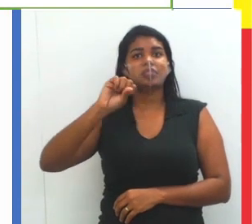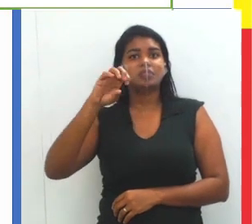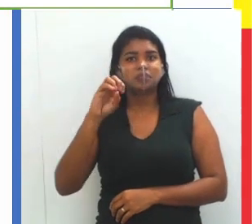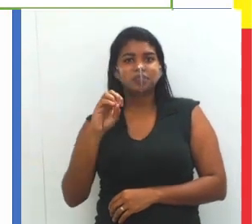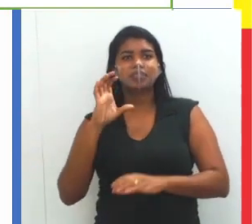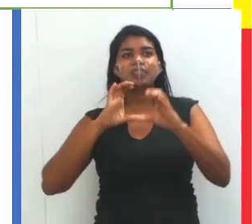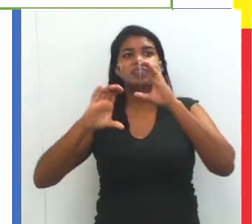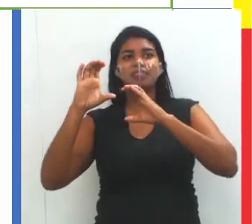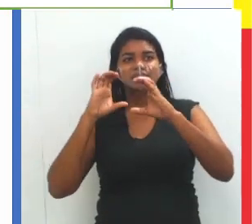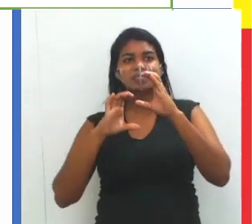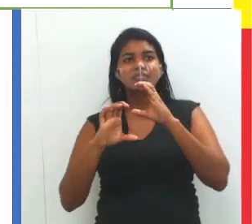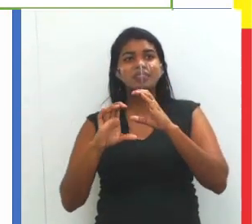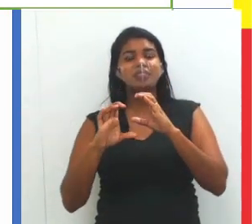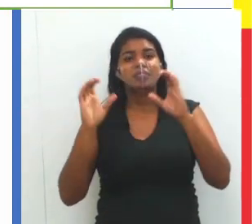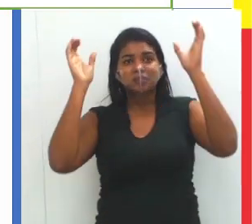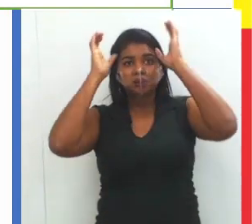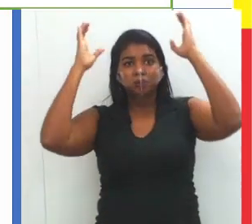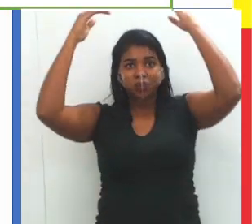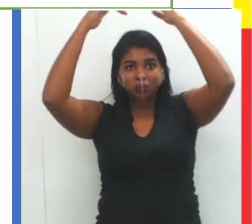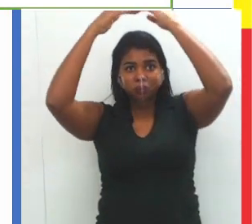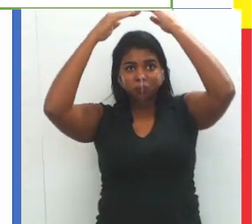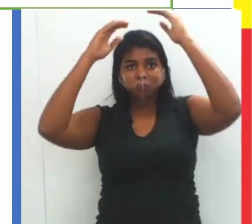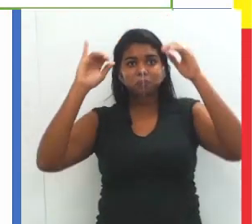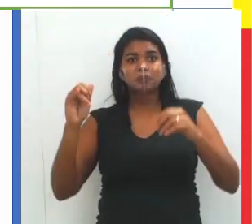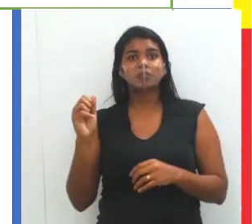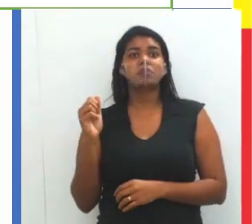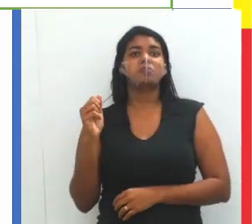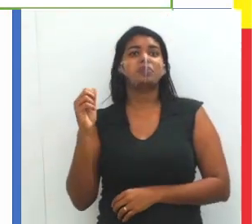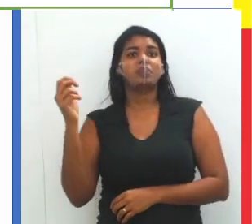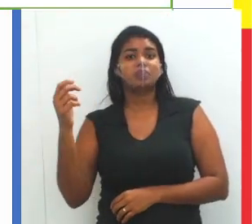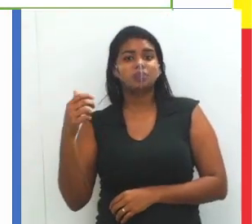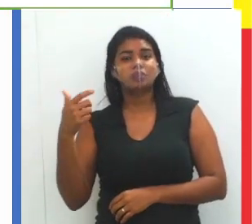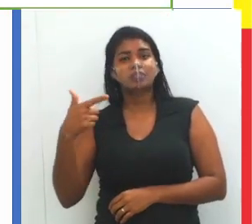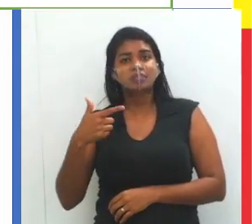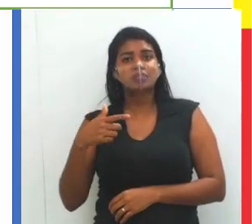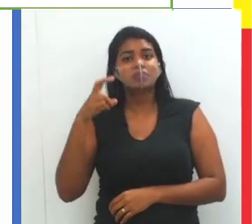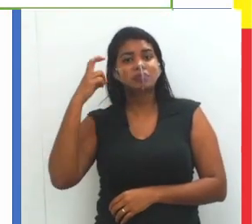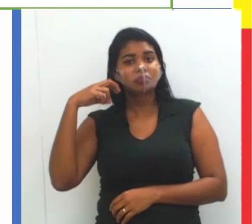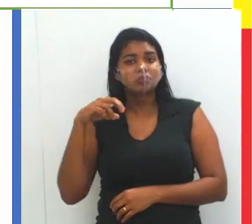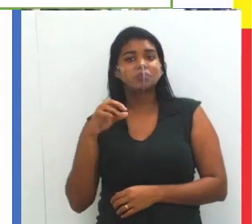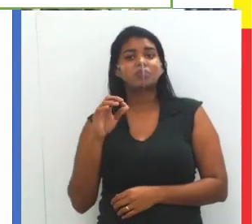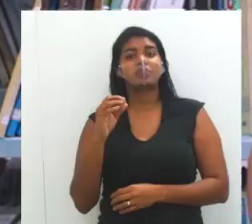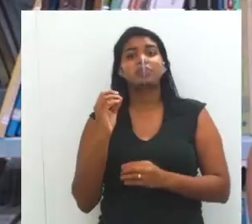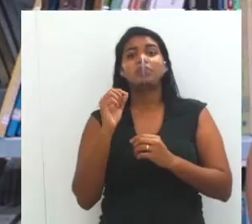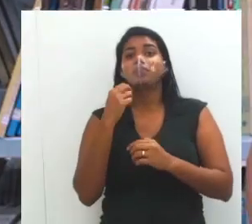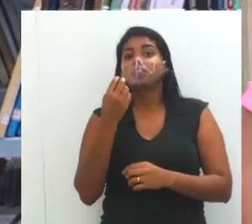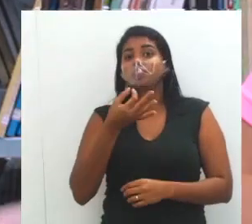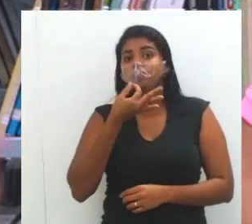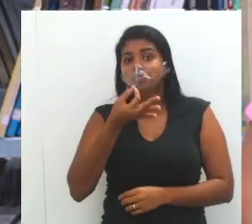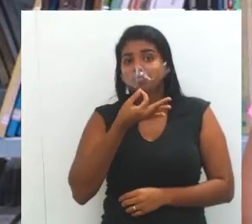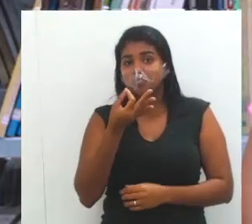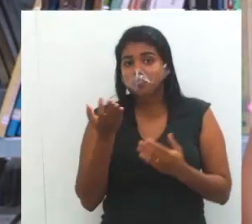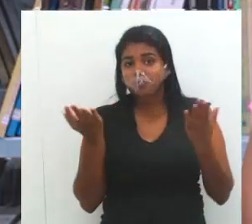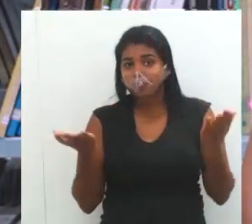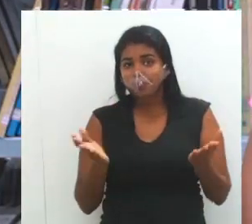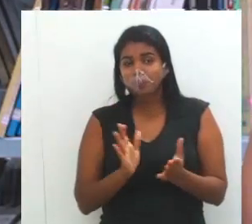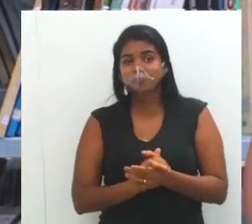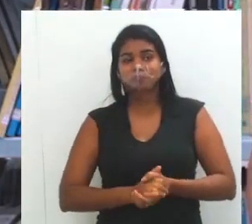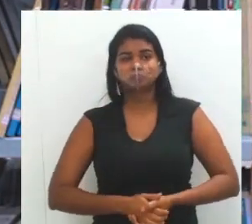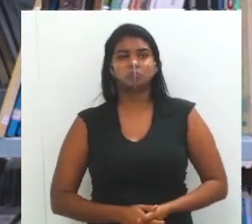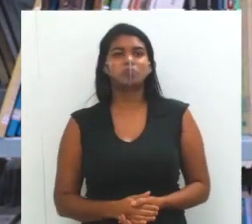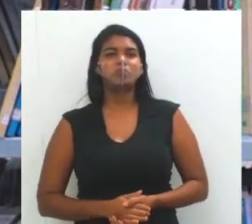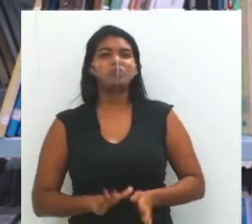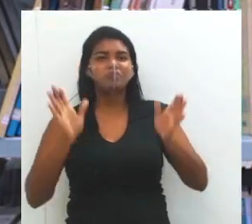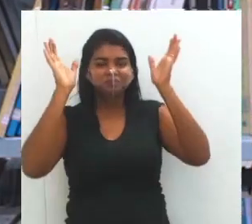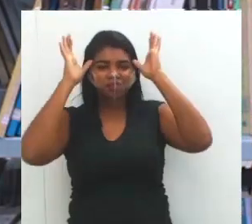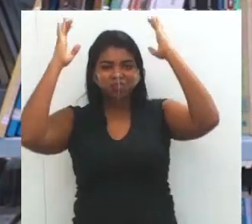Luiz Gonzaga cantou para o Papa João Paulo II em Fortaleza. O que é que você tem a dizer sobre isso? Quando o Luiz Gonzaga ele vai cantar para o